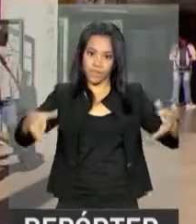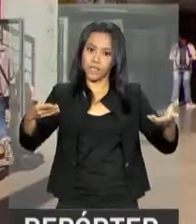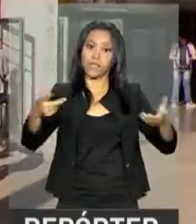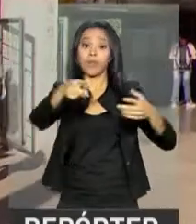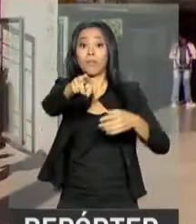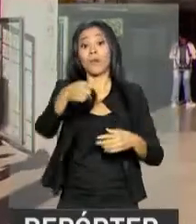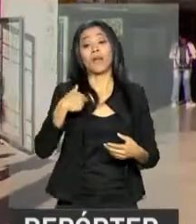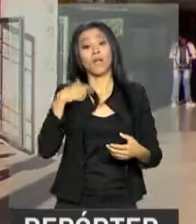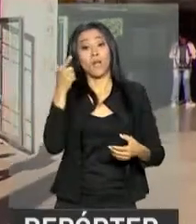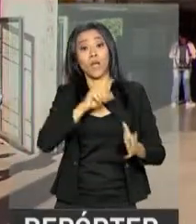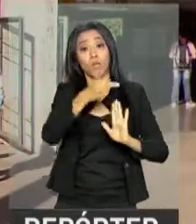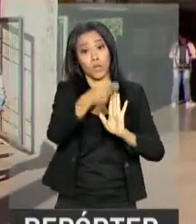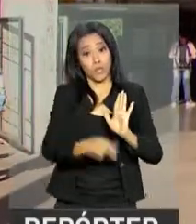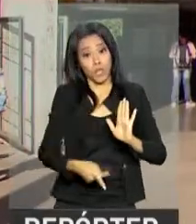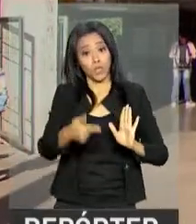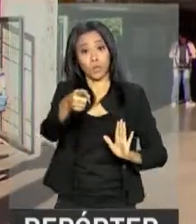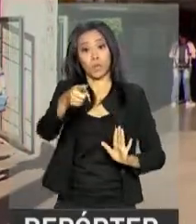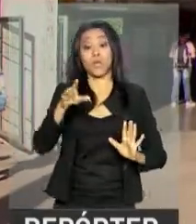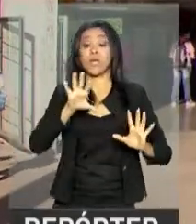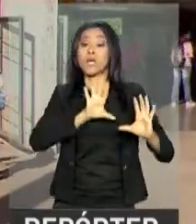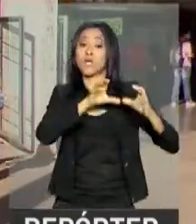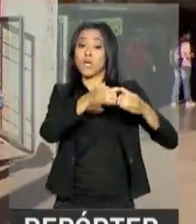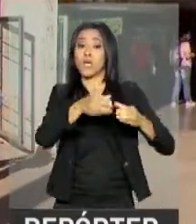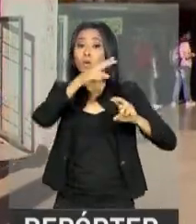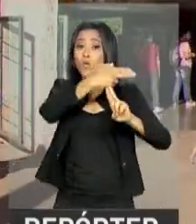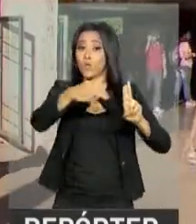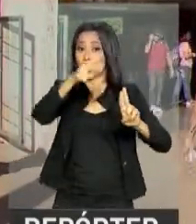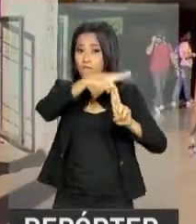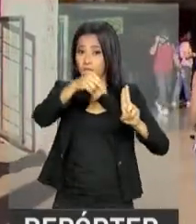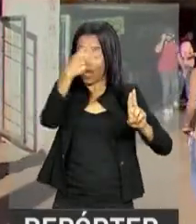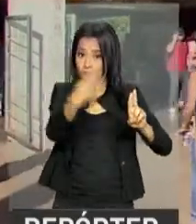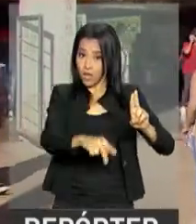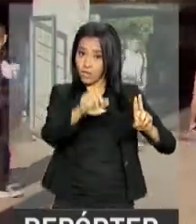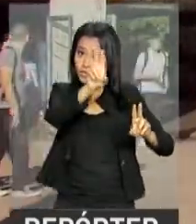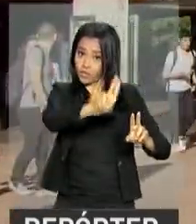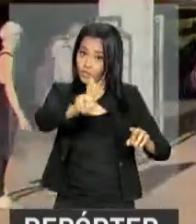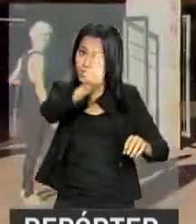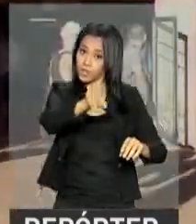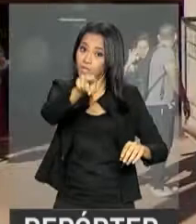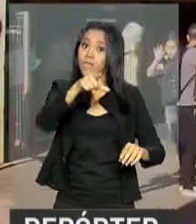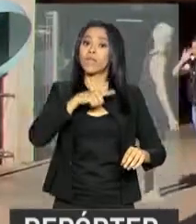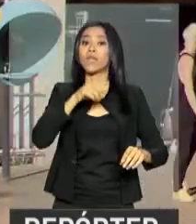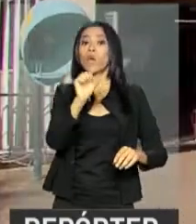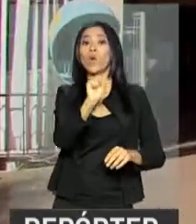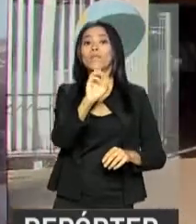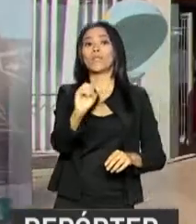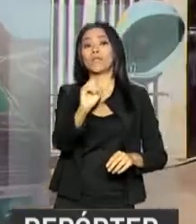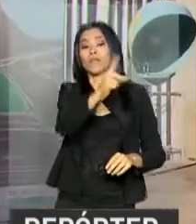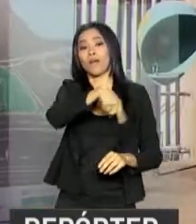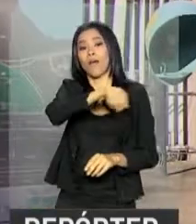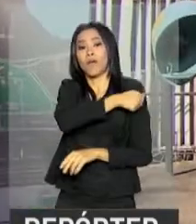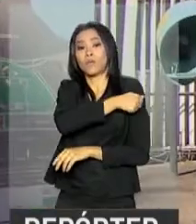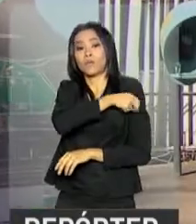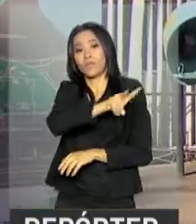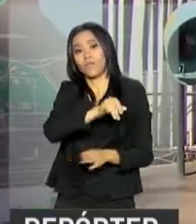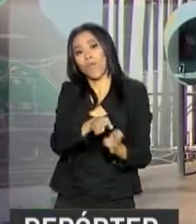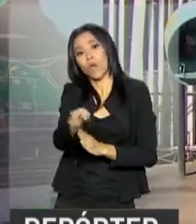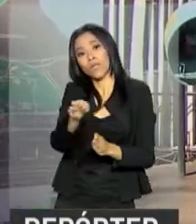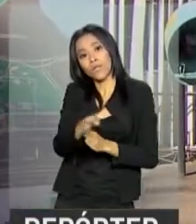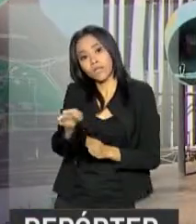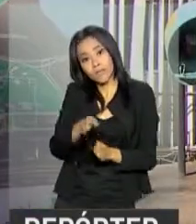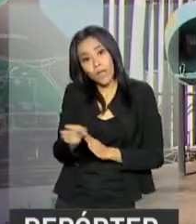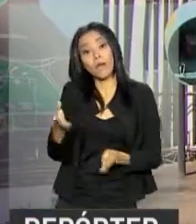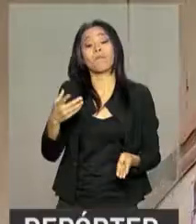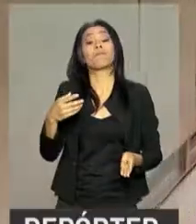utilizar o projeto banco de voluntários da universidade de brasília já conta com 80 alunos que vão auxiliar os funcionários do governo